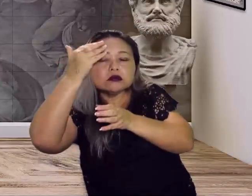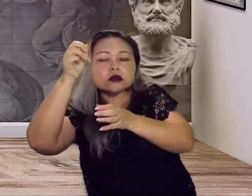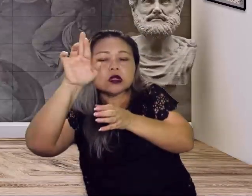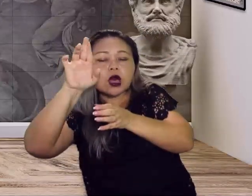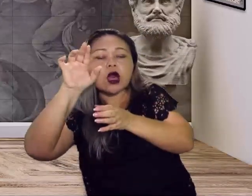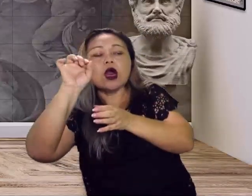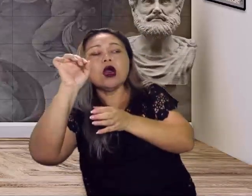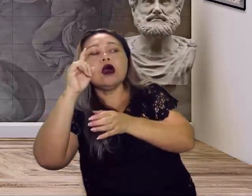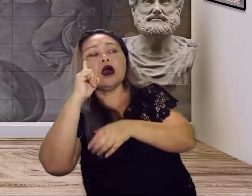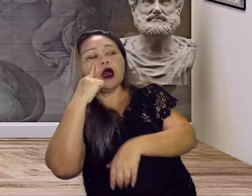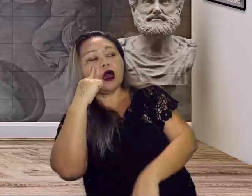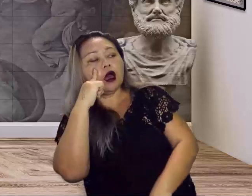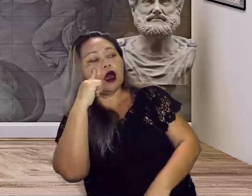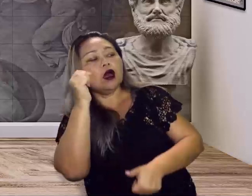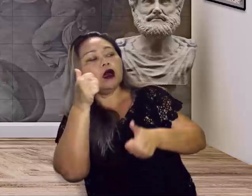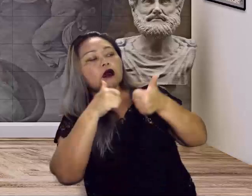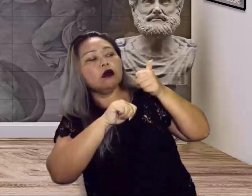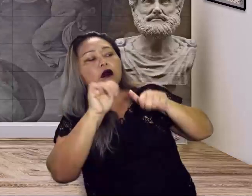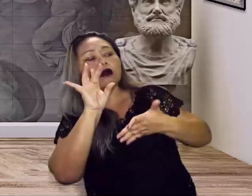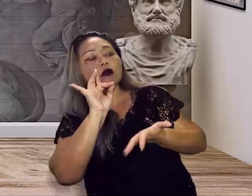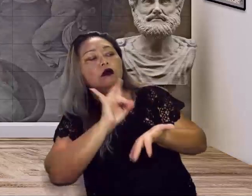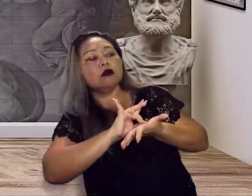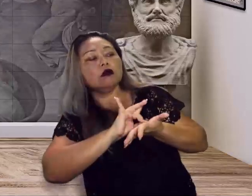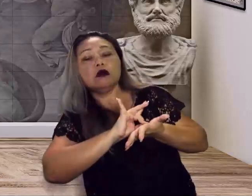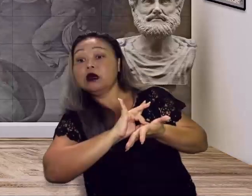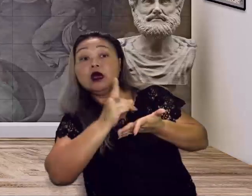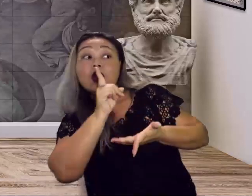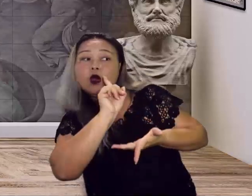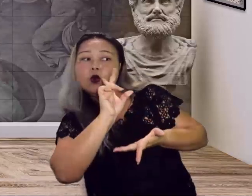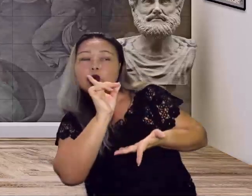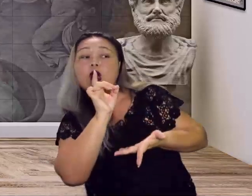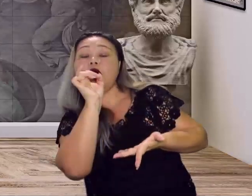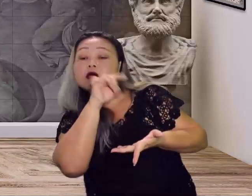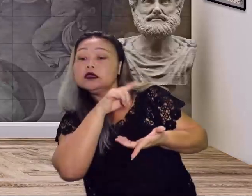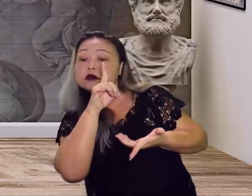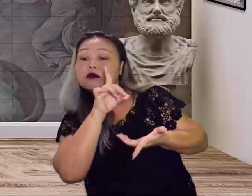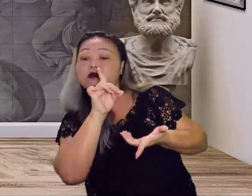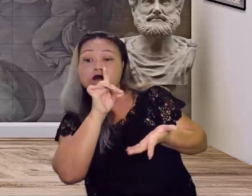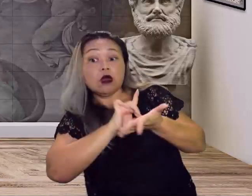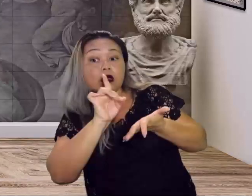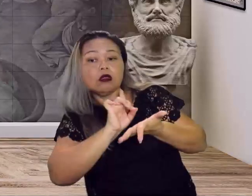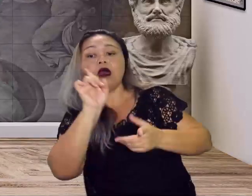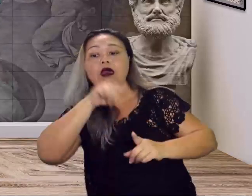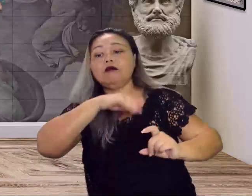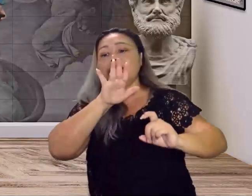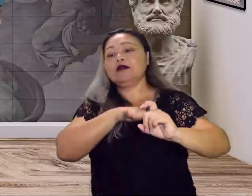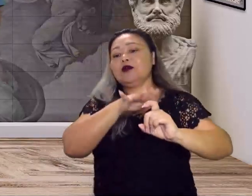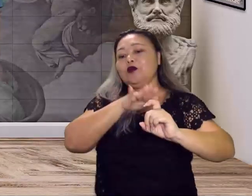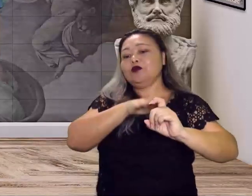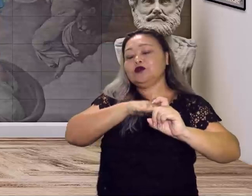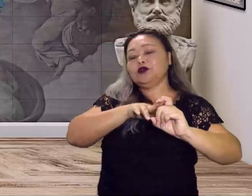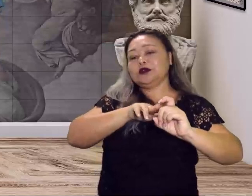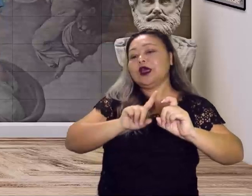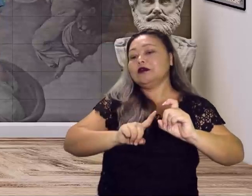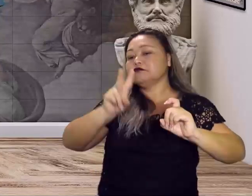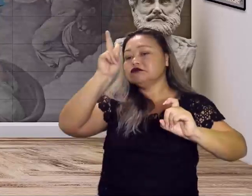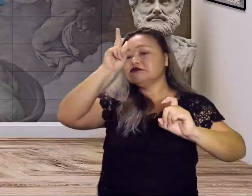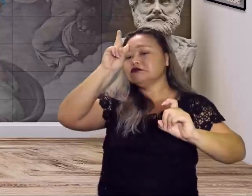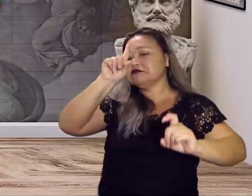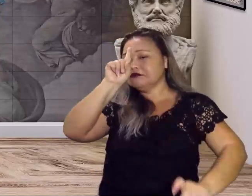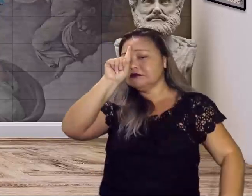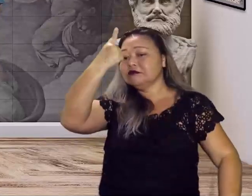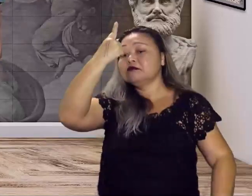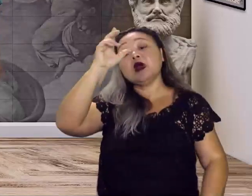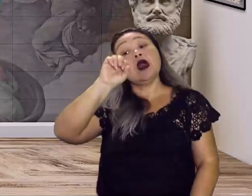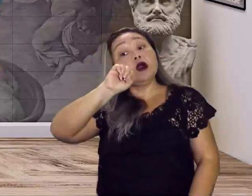para verificar se é verdadeiro ou não. Se não for verdadeiro, é uma mitologia, tá? É uma história que você criou. Se